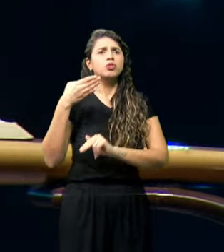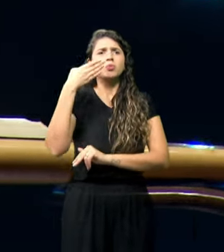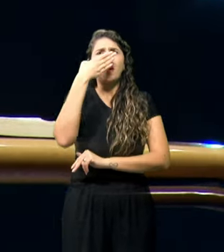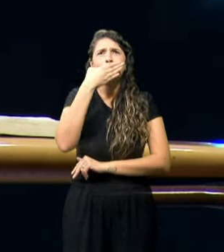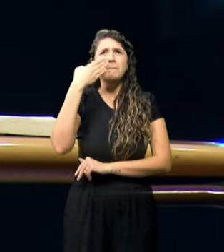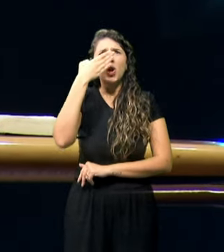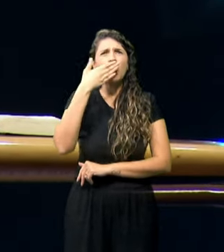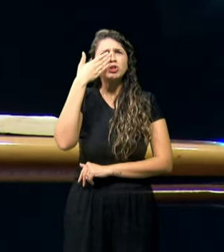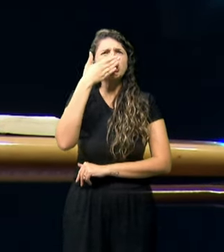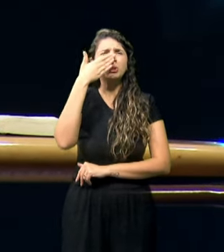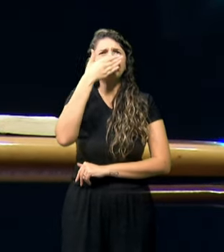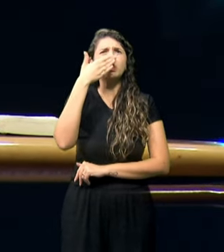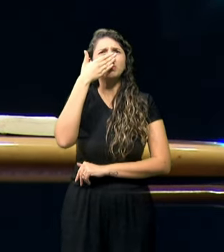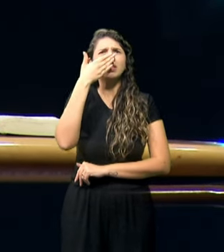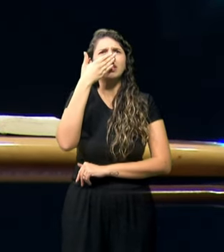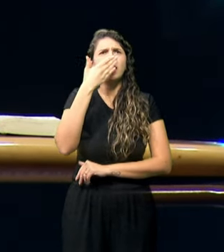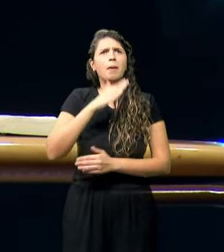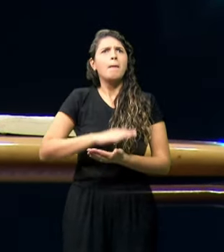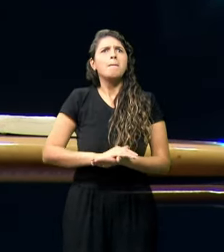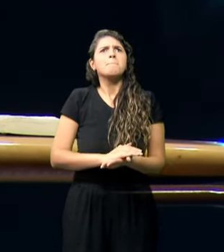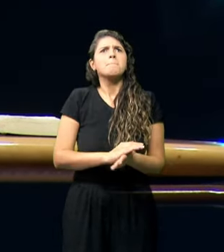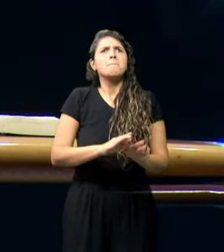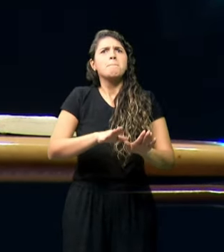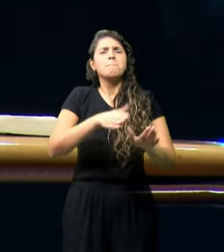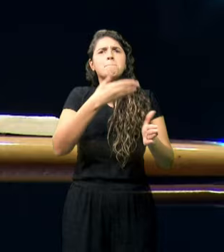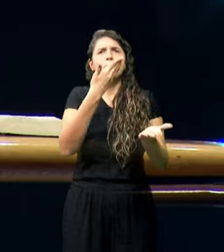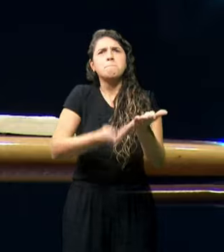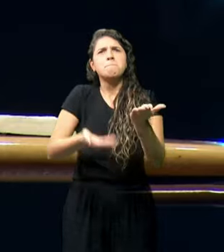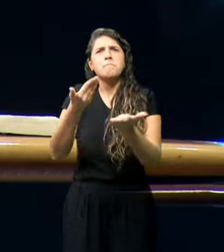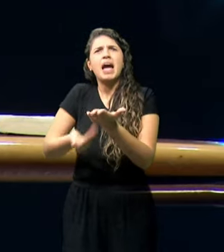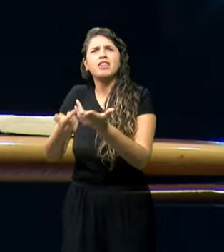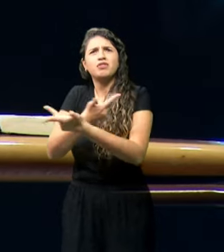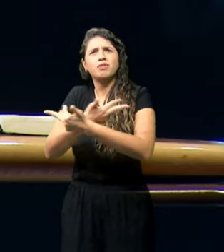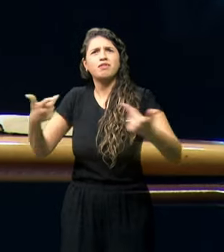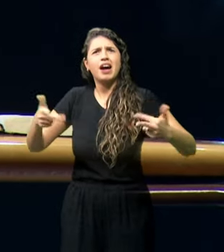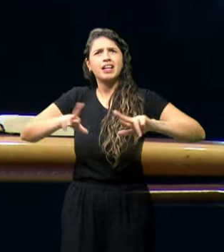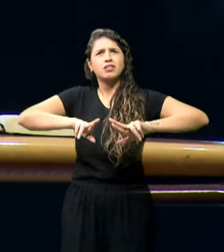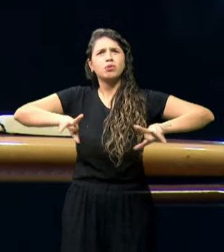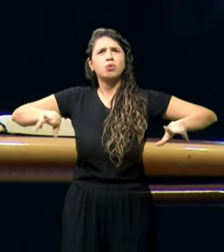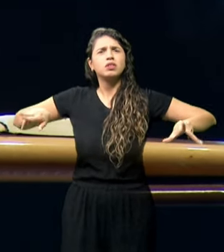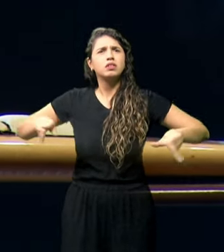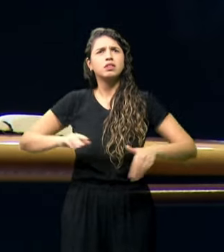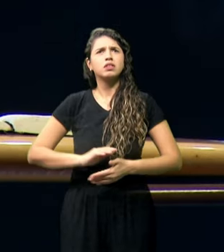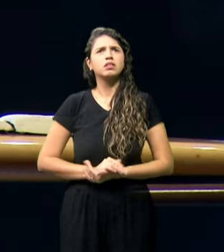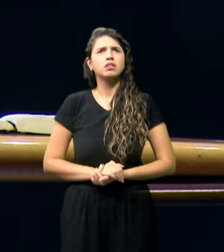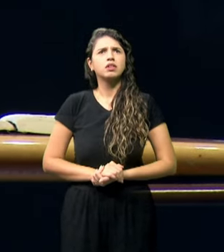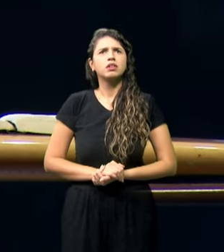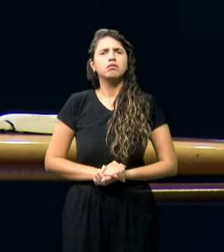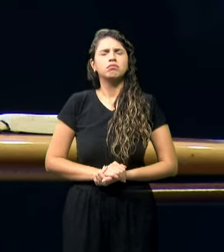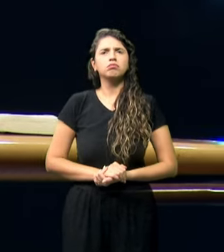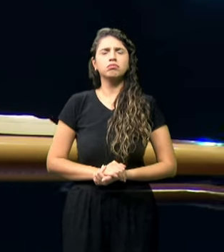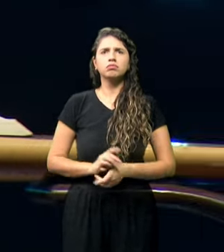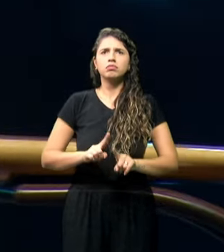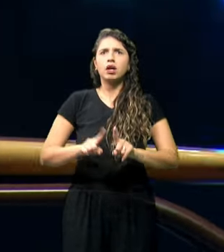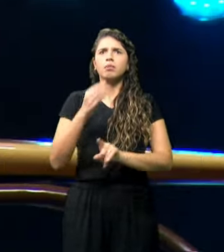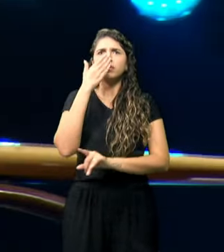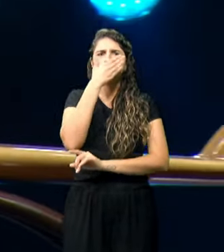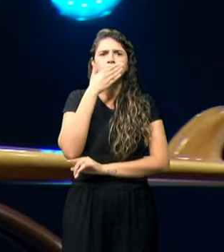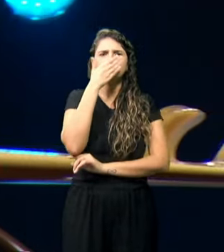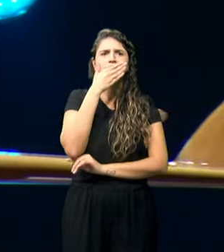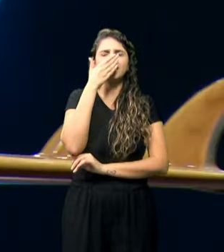pão, e a mulher adúltera está a preciosa caça. Sabe o que o texto está